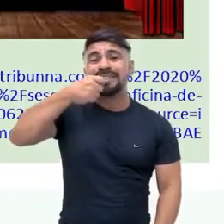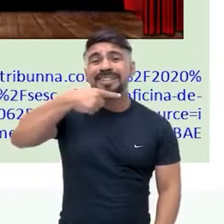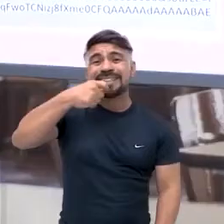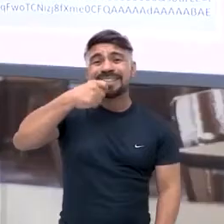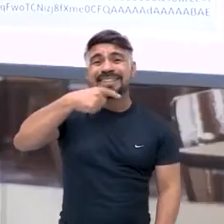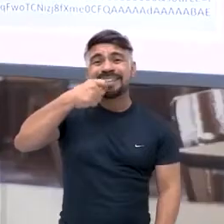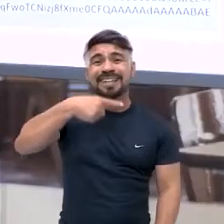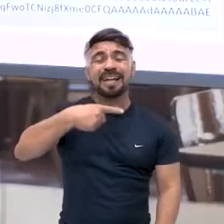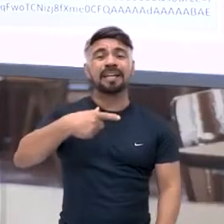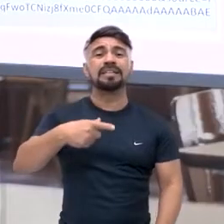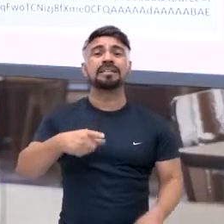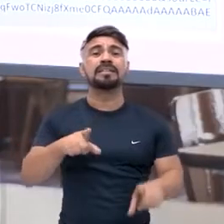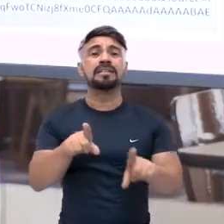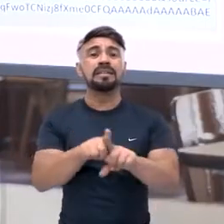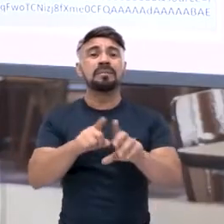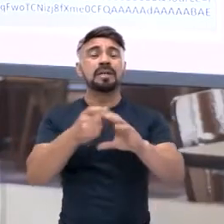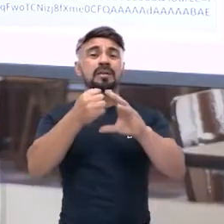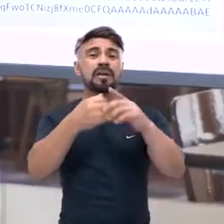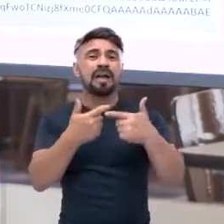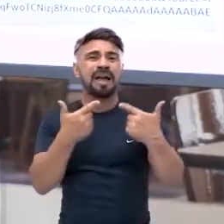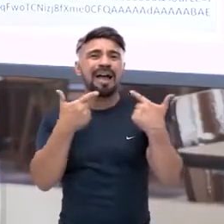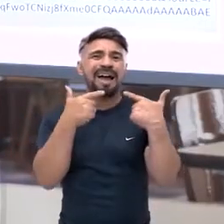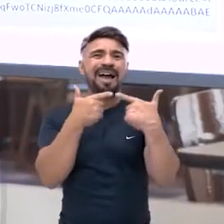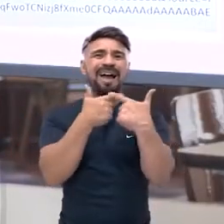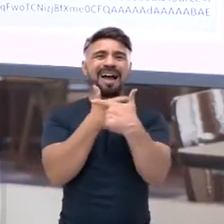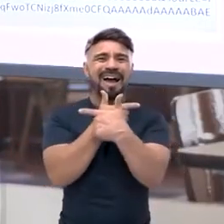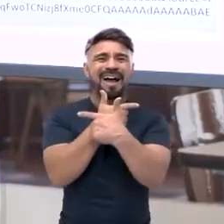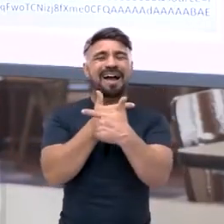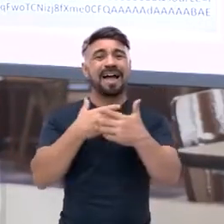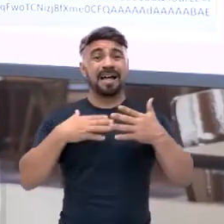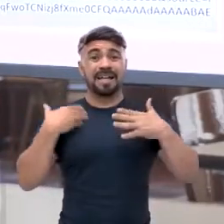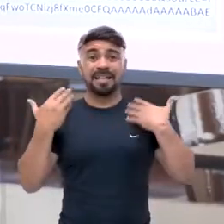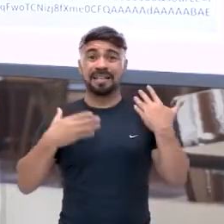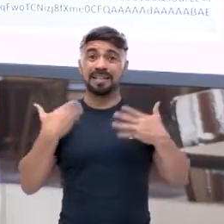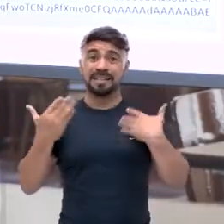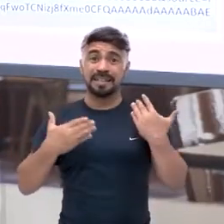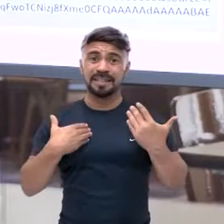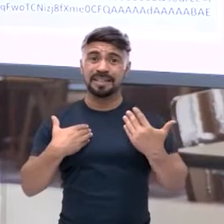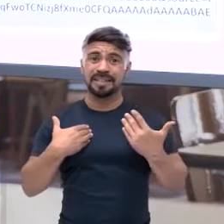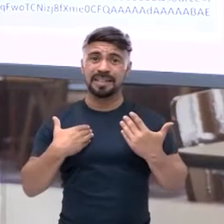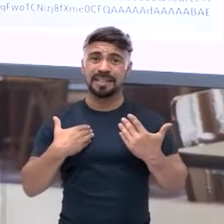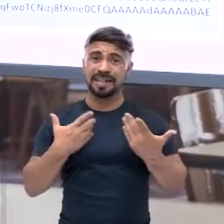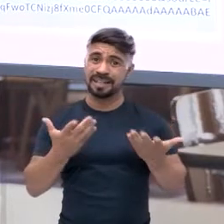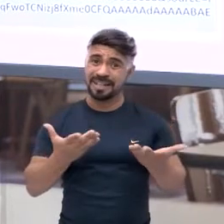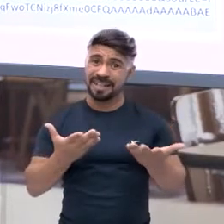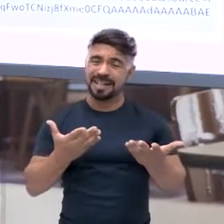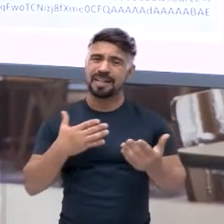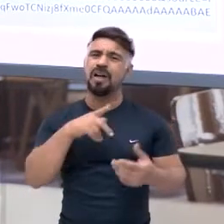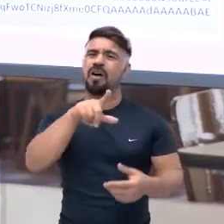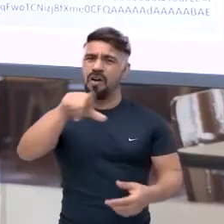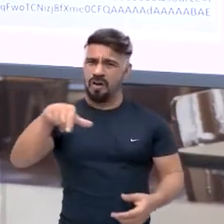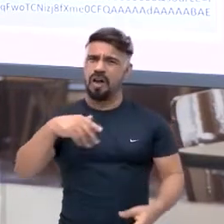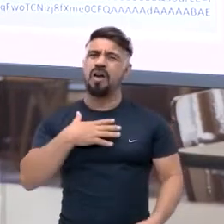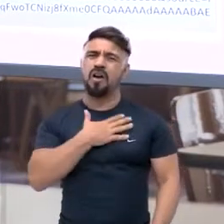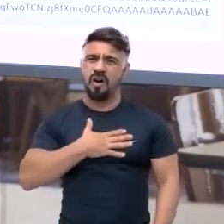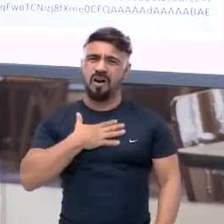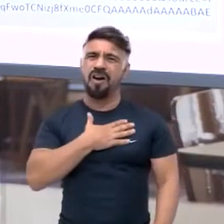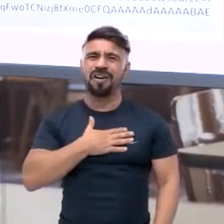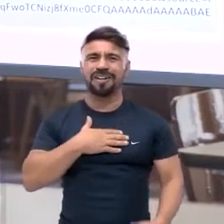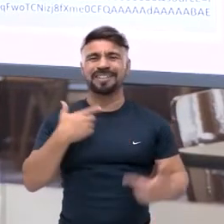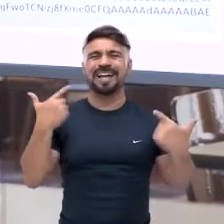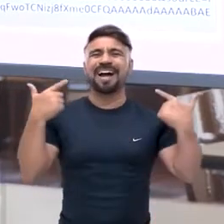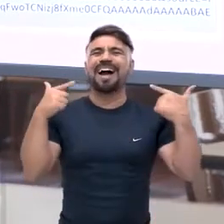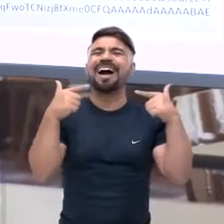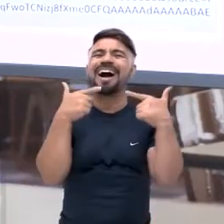comédia, que se caracteriza pelo riso e pela alegria, Quem não gosta de dar algumas risadas, não